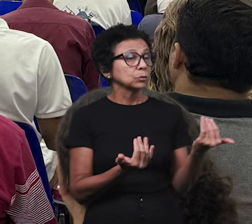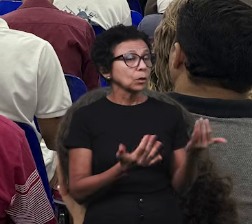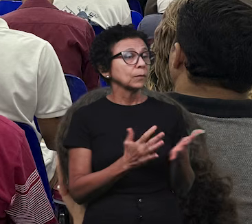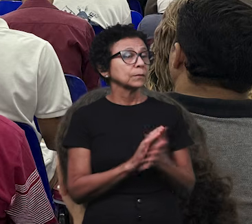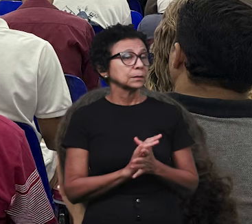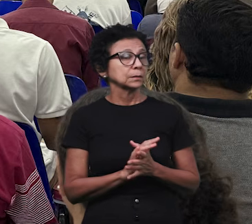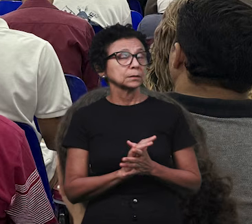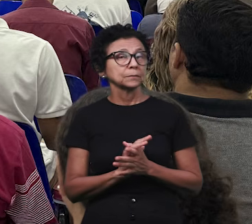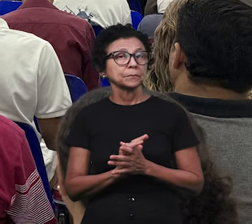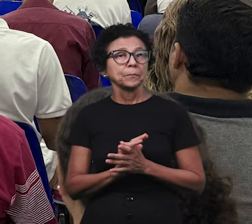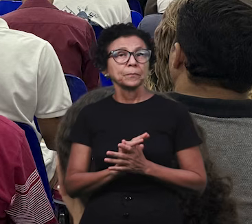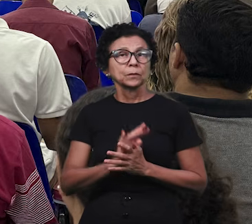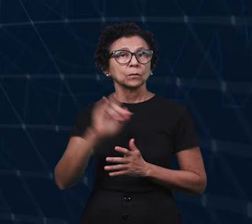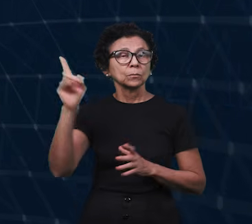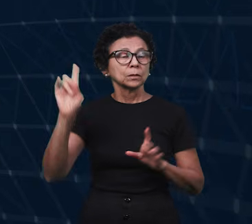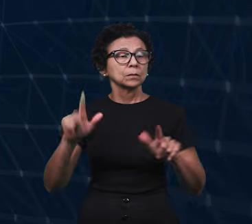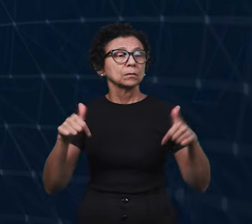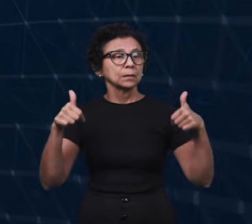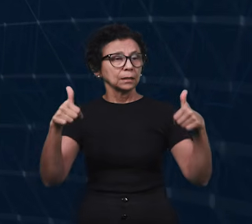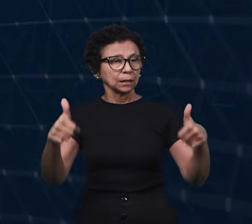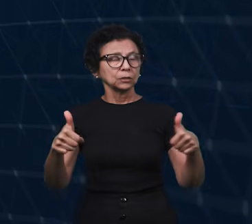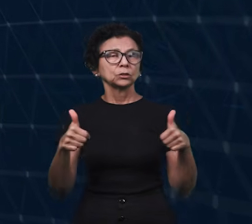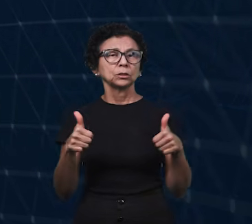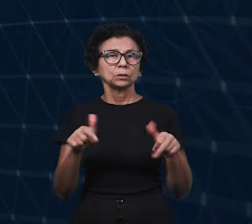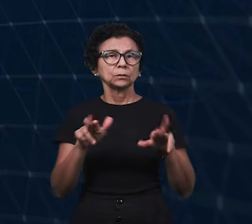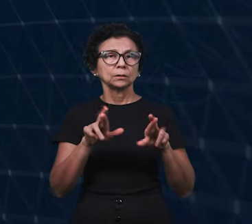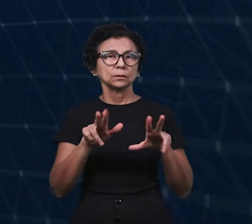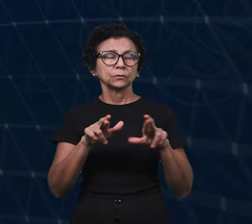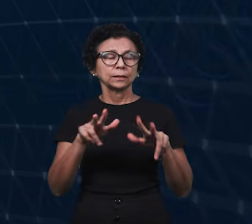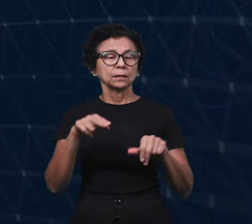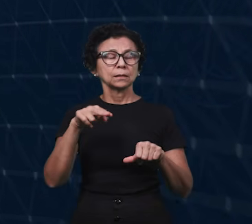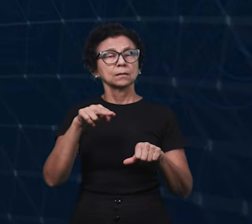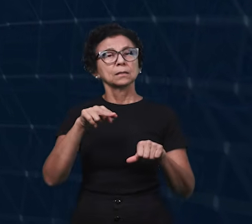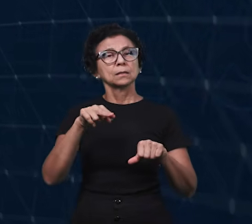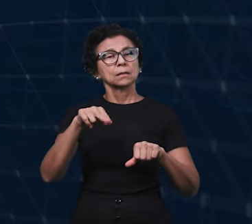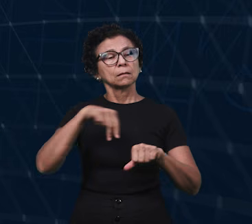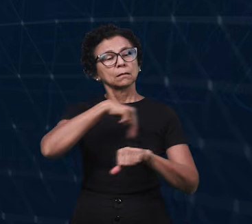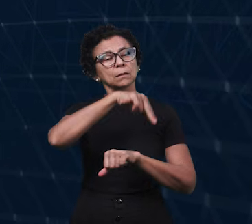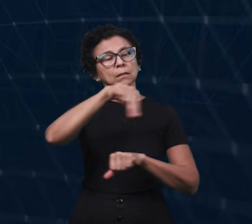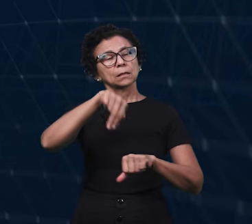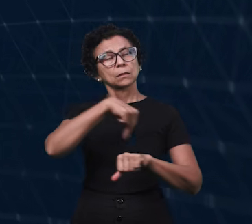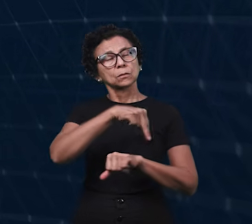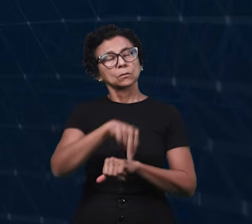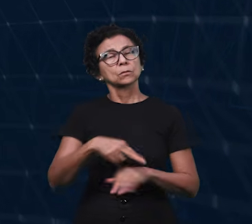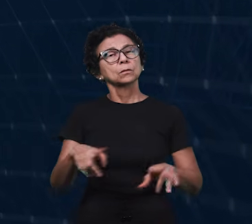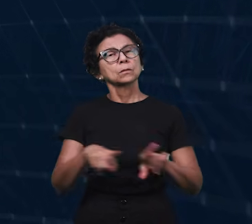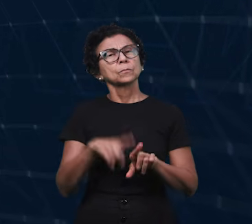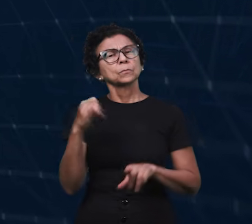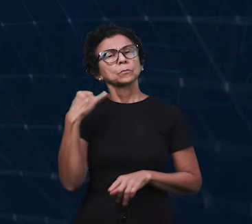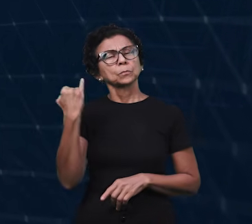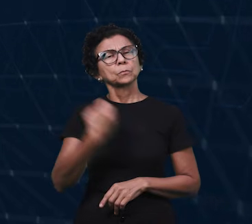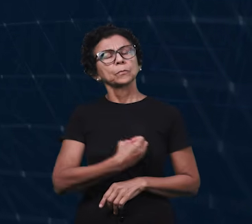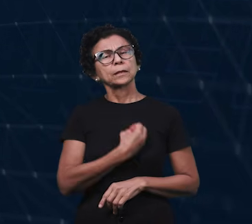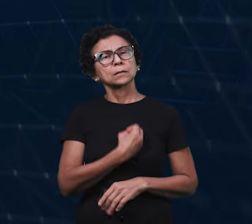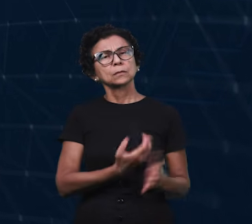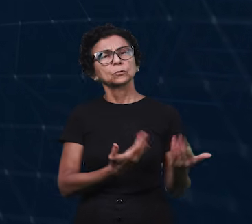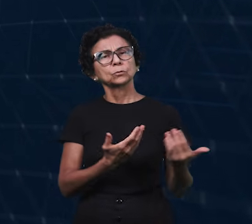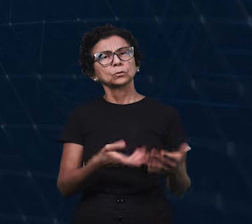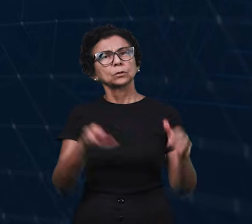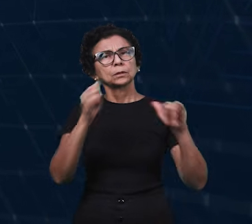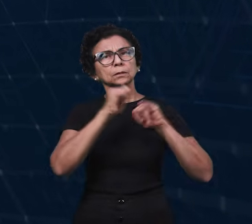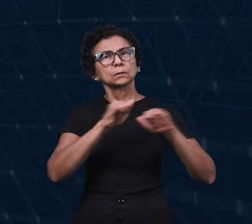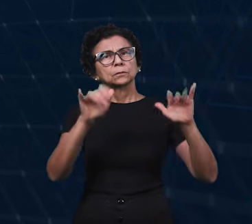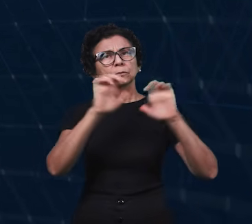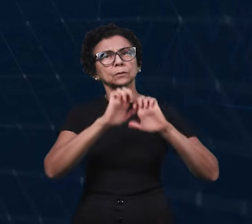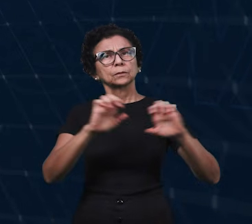alcançado vidas em diferentes nações. O encontro reforçou a importância da evangelização e da participação dos jovens